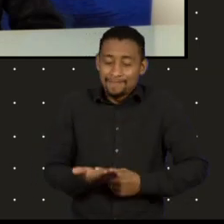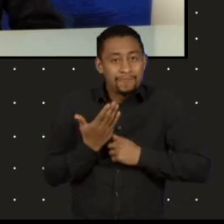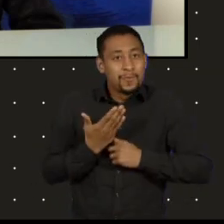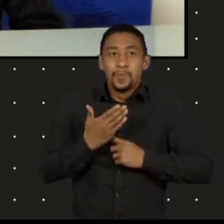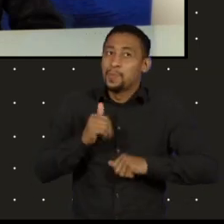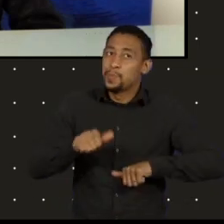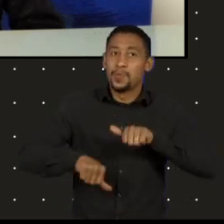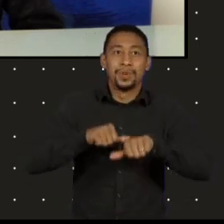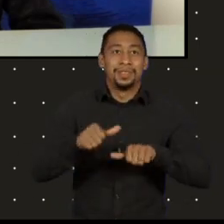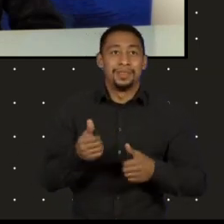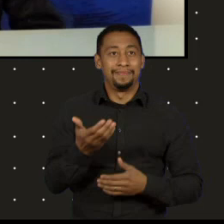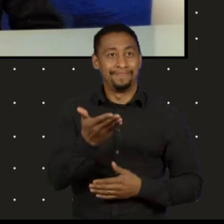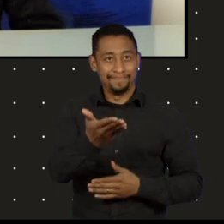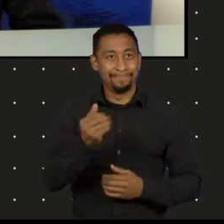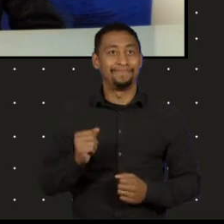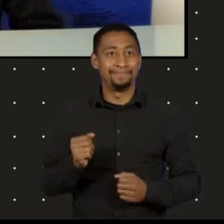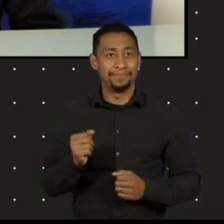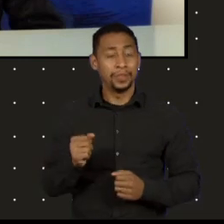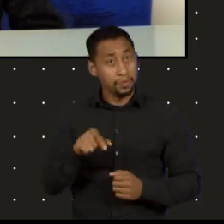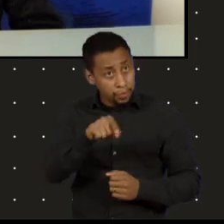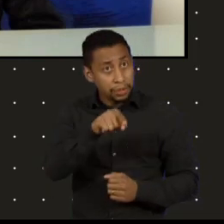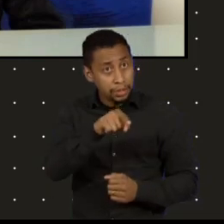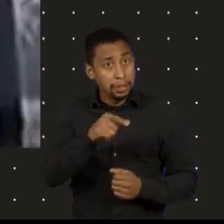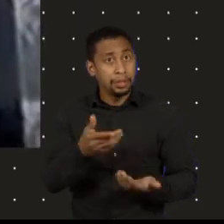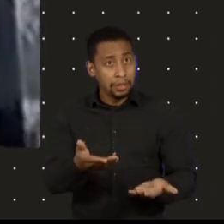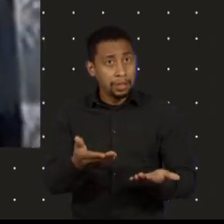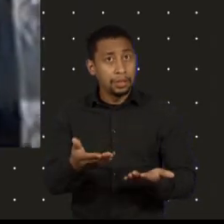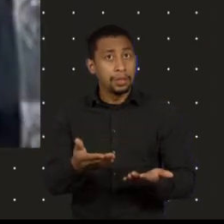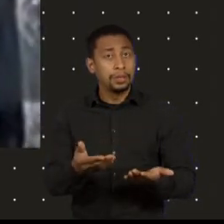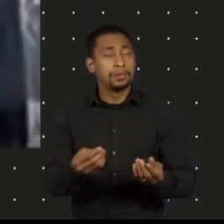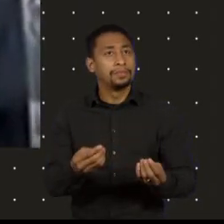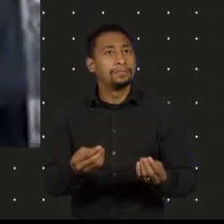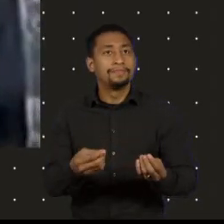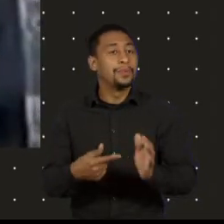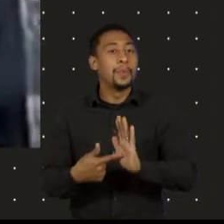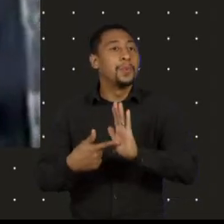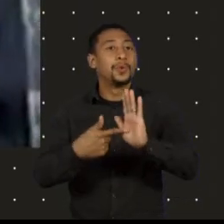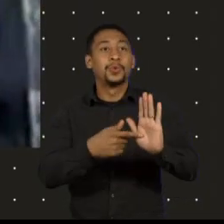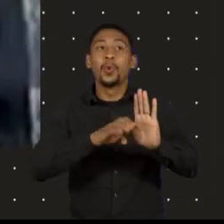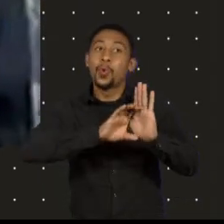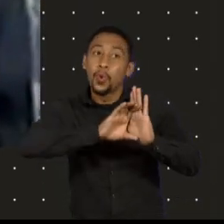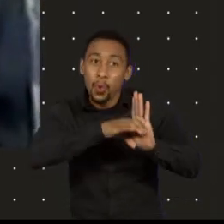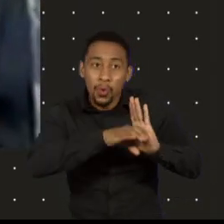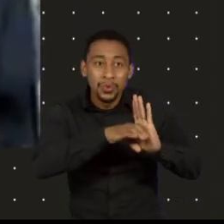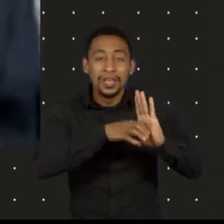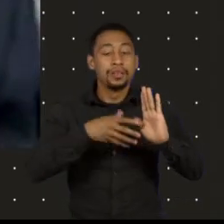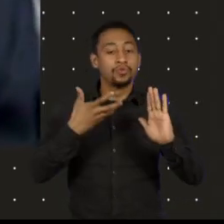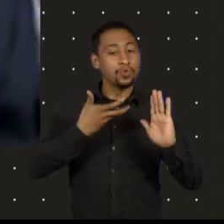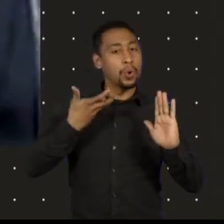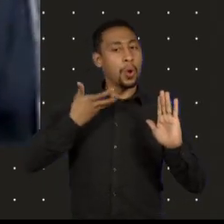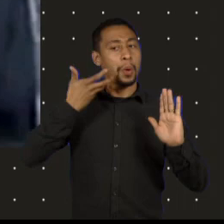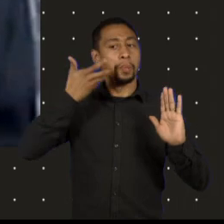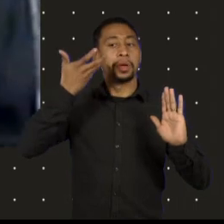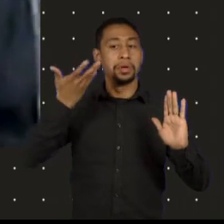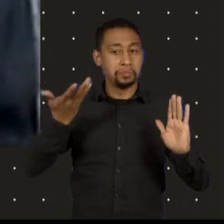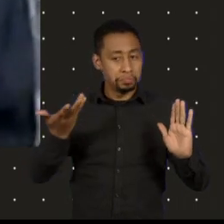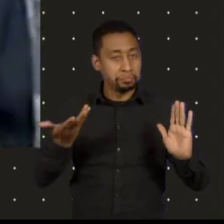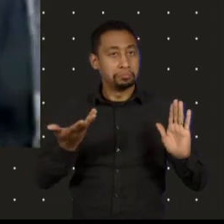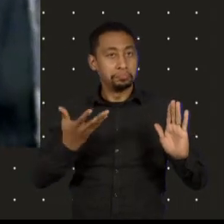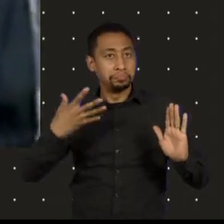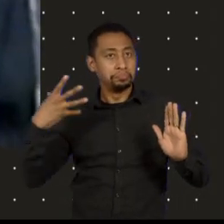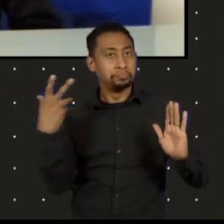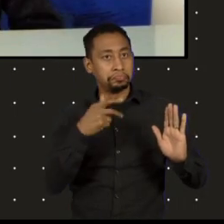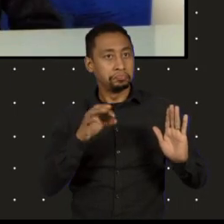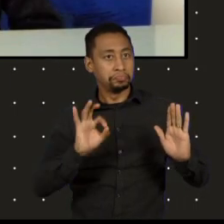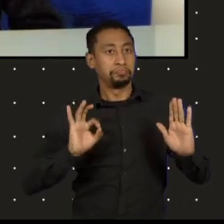foi a pessoa que, vamos dizer, validou o conceito de ópera seca. É, eu